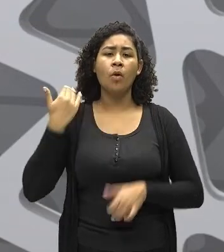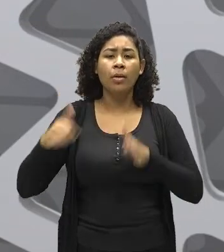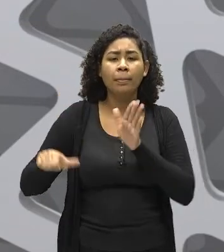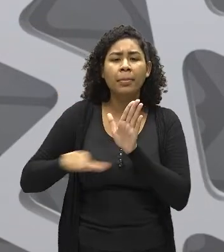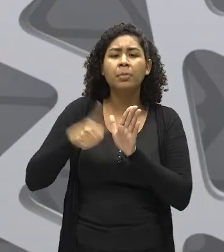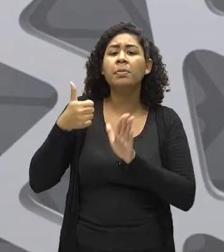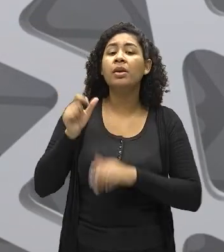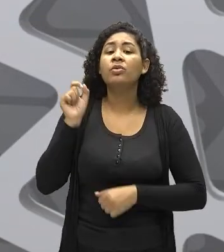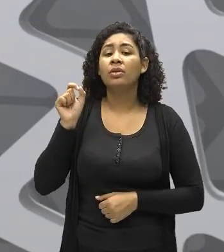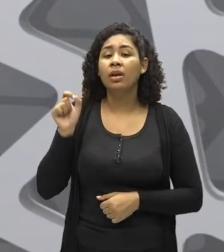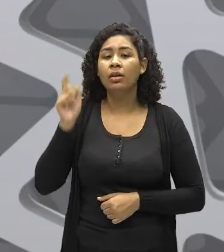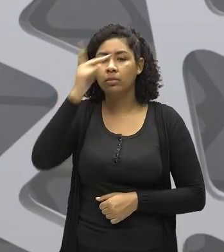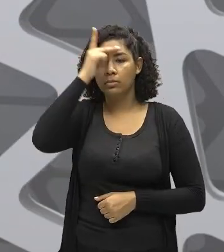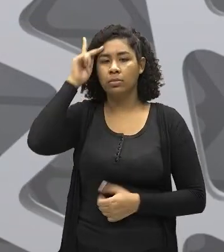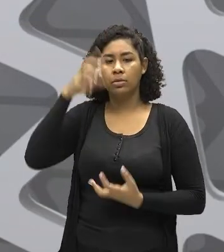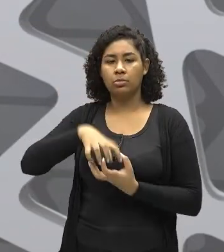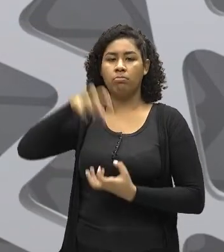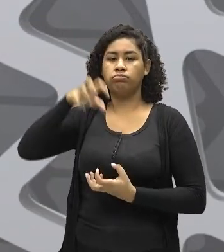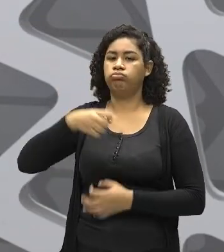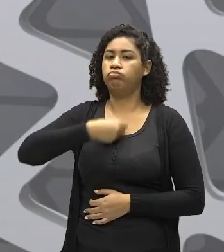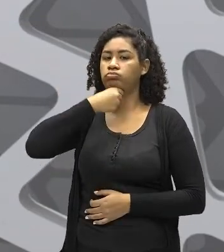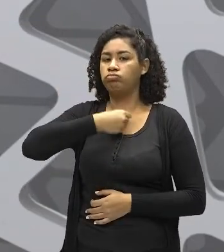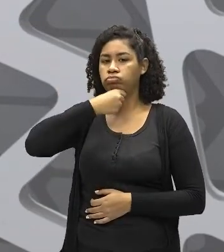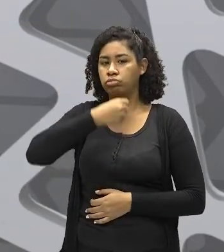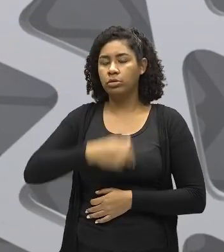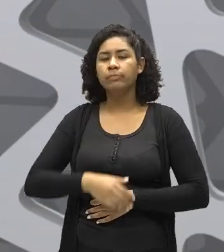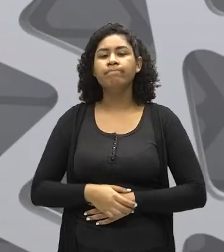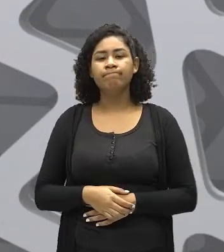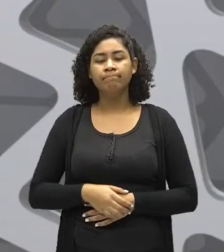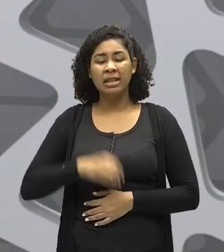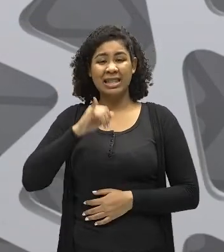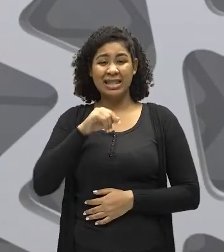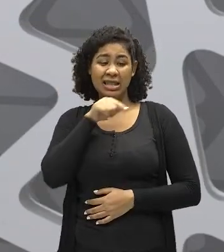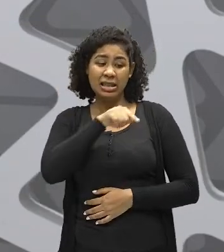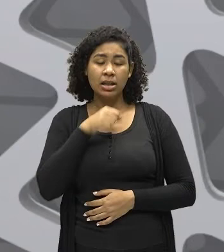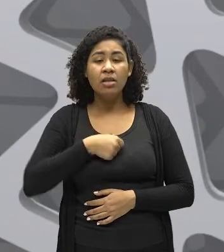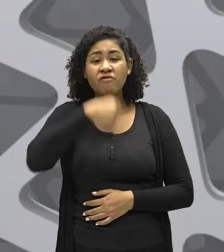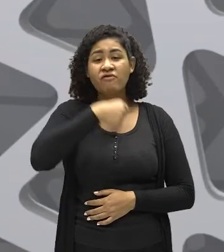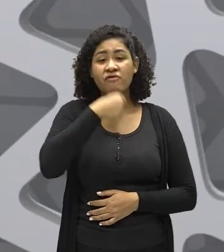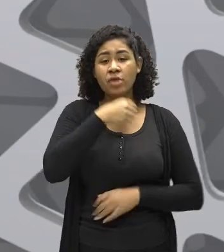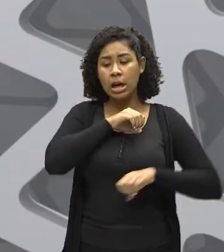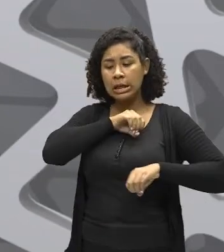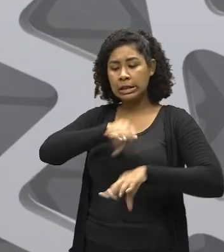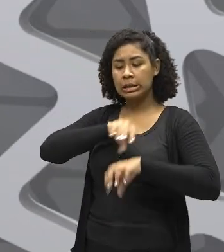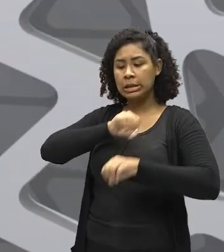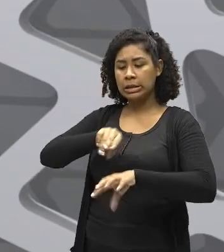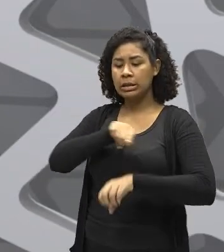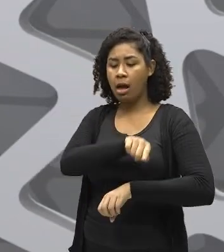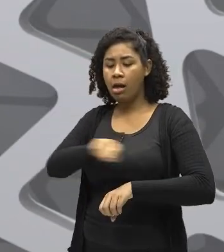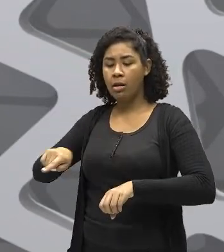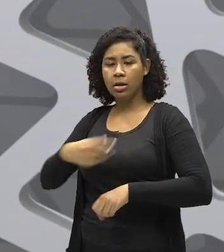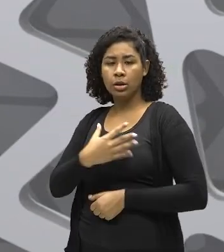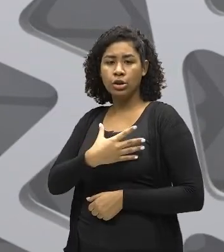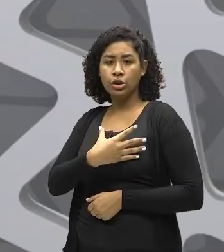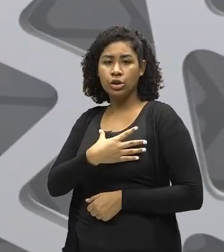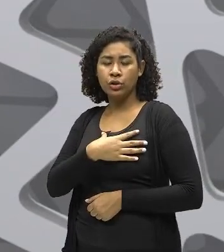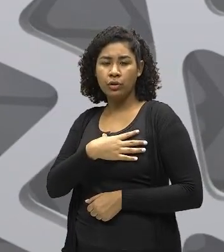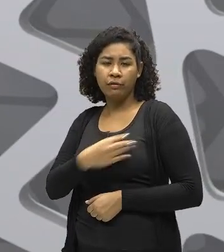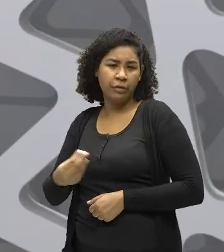Os mais velhos. Se esses mais velhos não ensinarem aos mais novos, como é que a língua vai sobreviver?